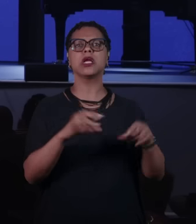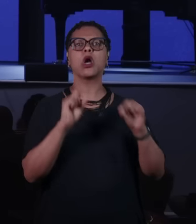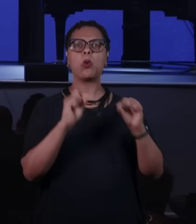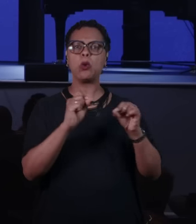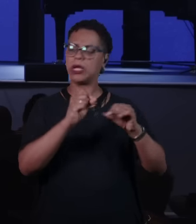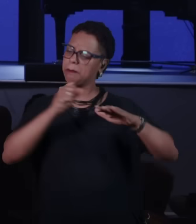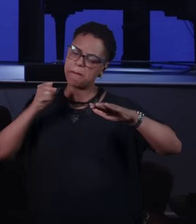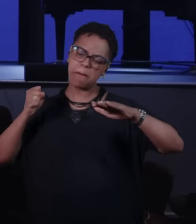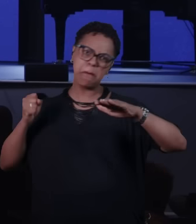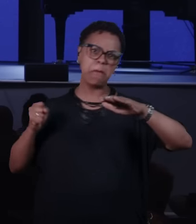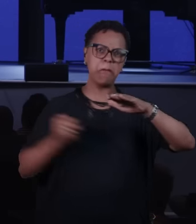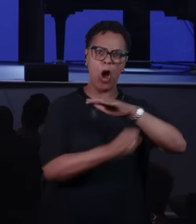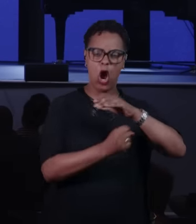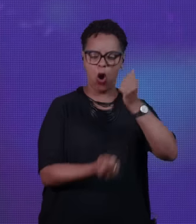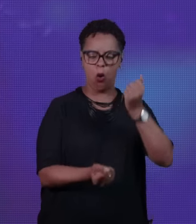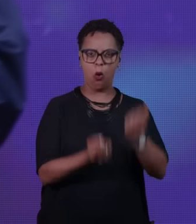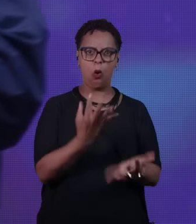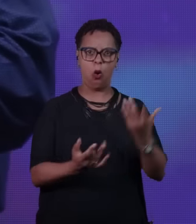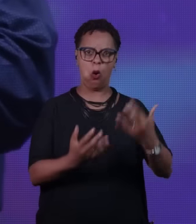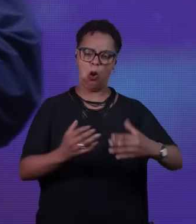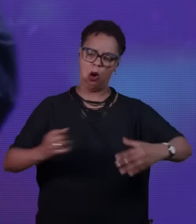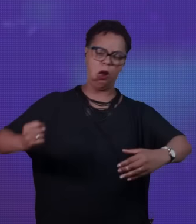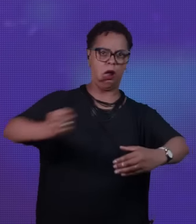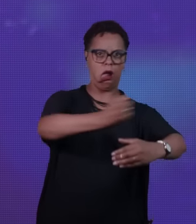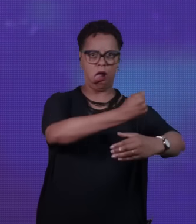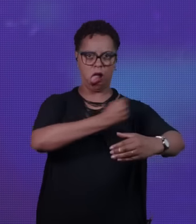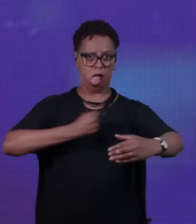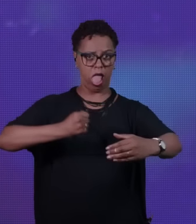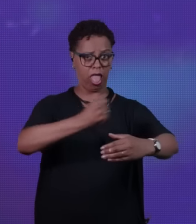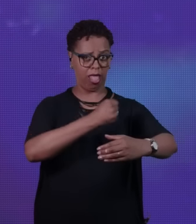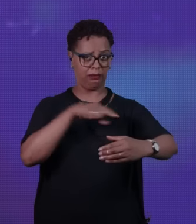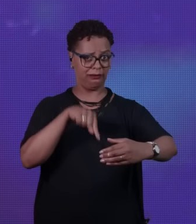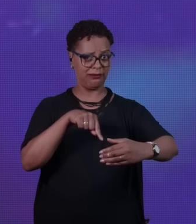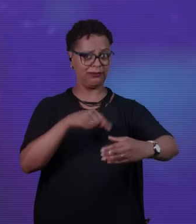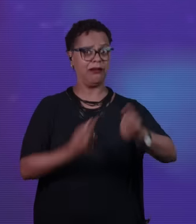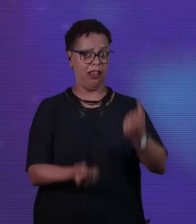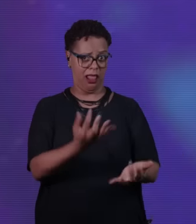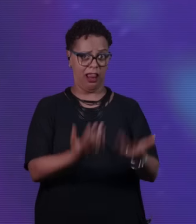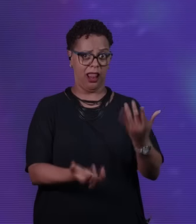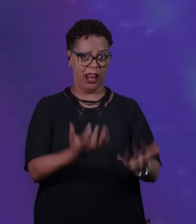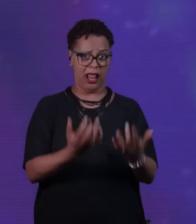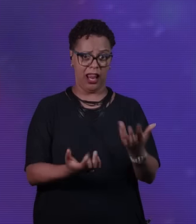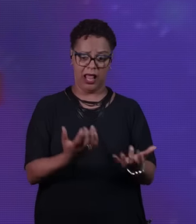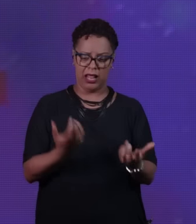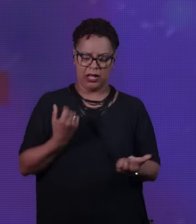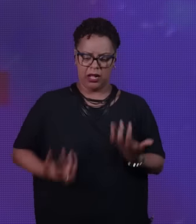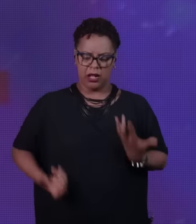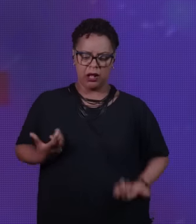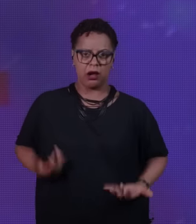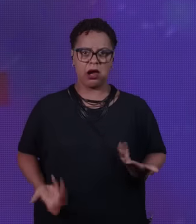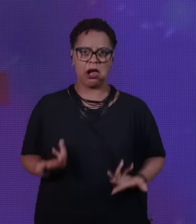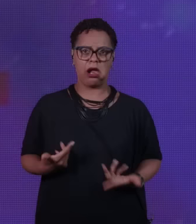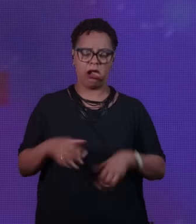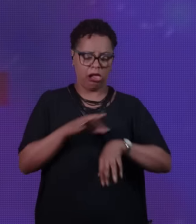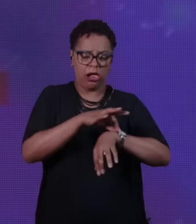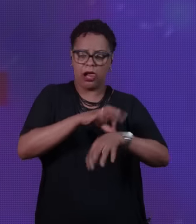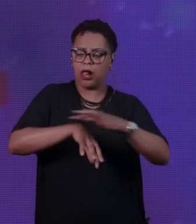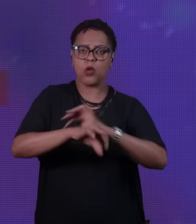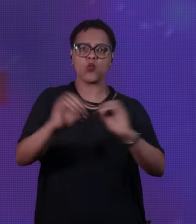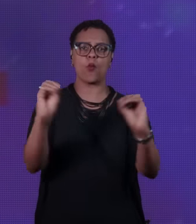num caldeirão fervendo, e aquele caldeirão não queimou a sua